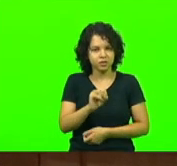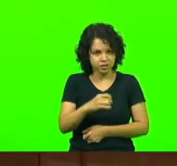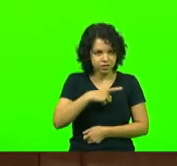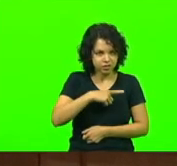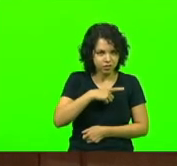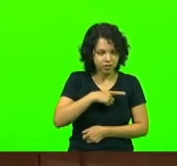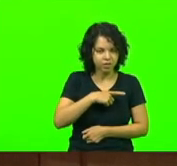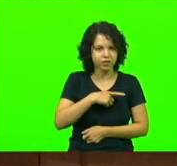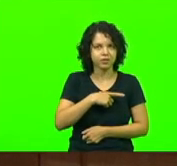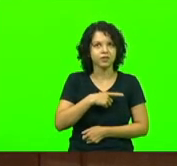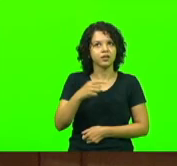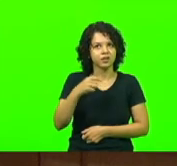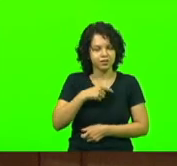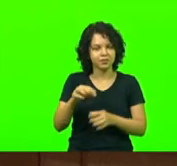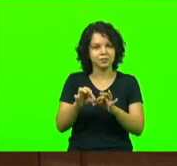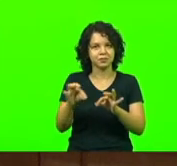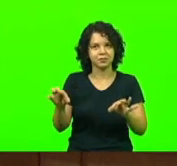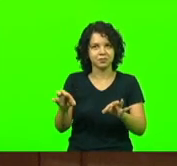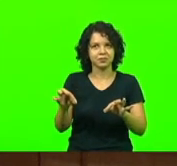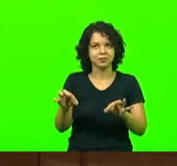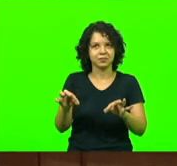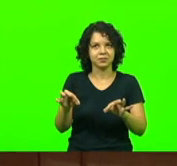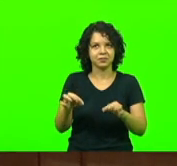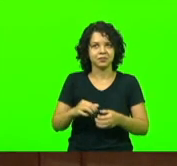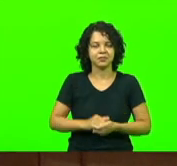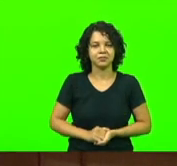Se tiver agulha?